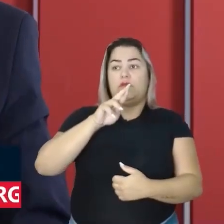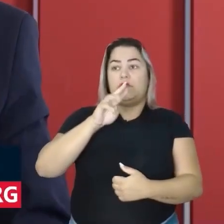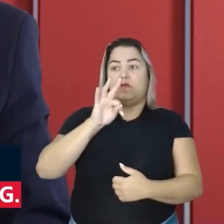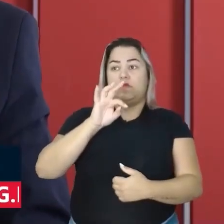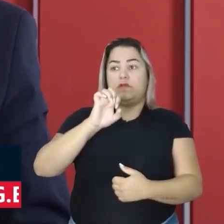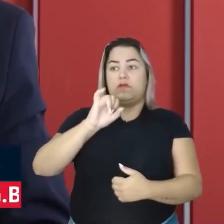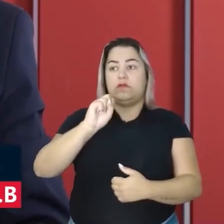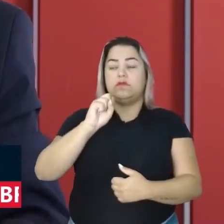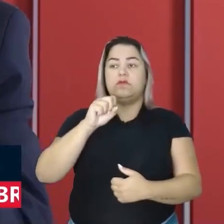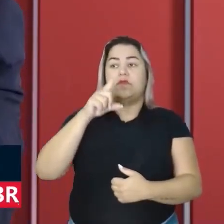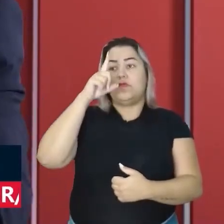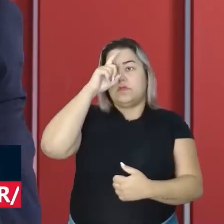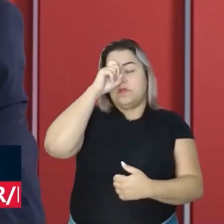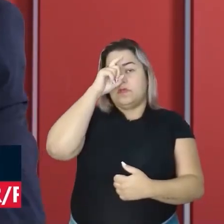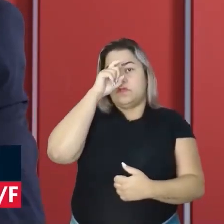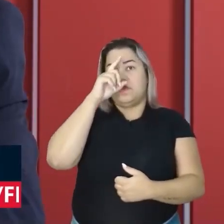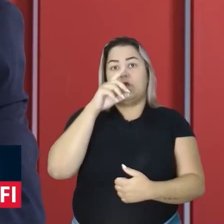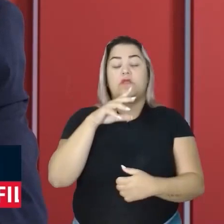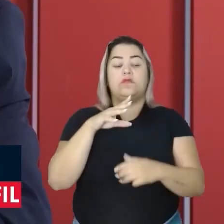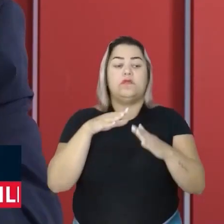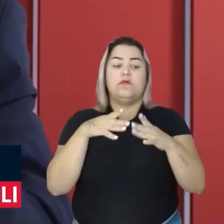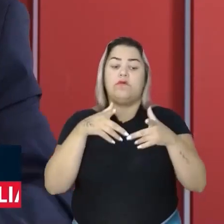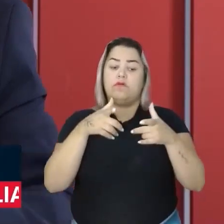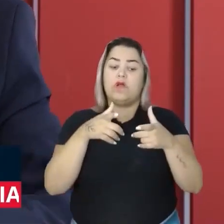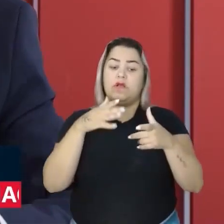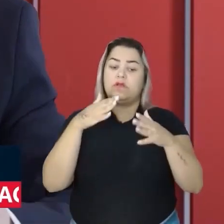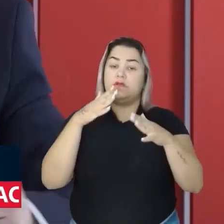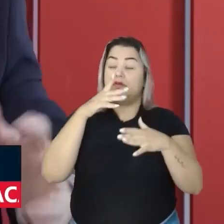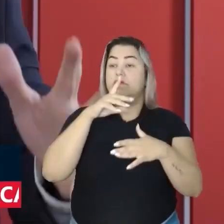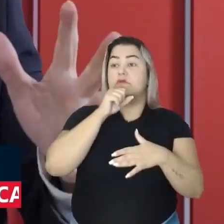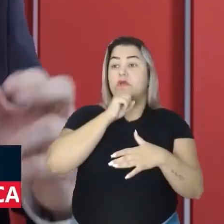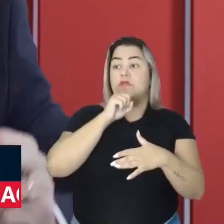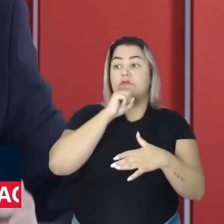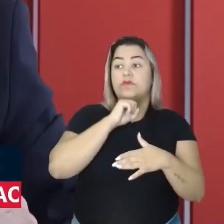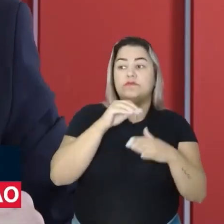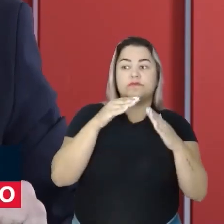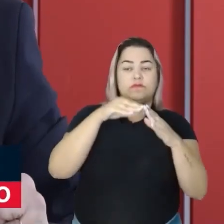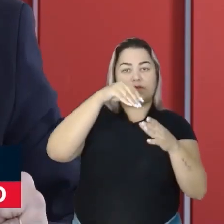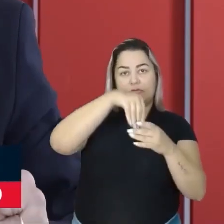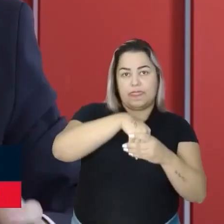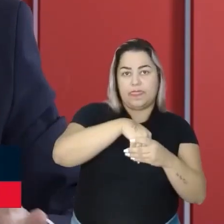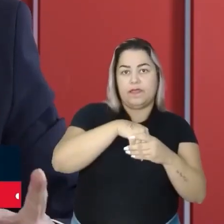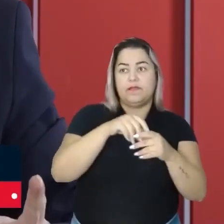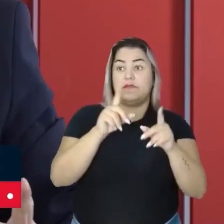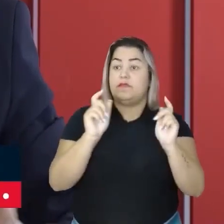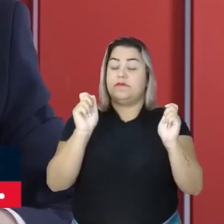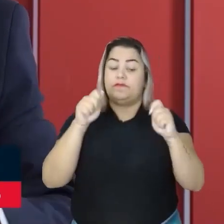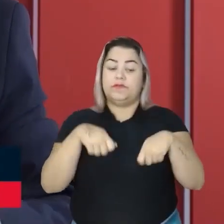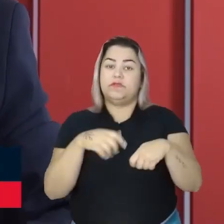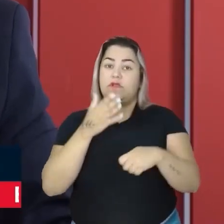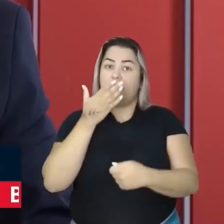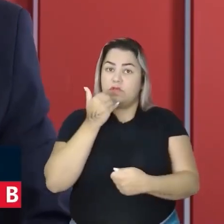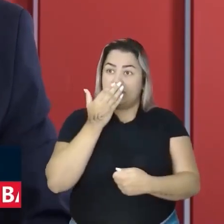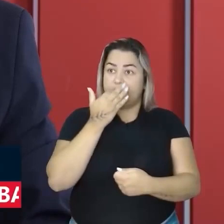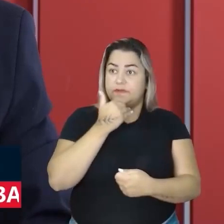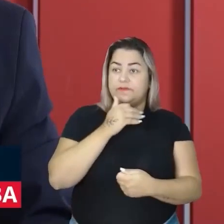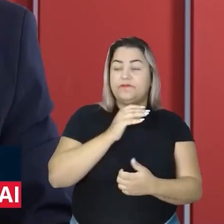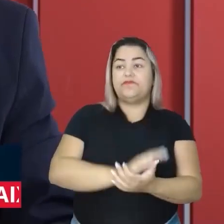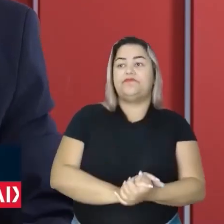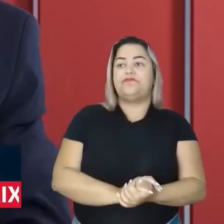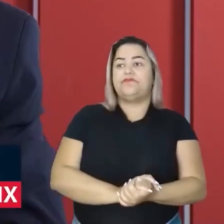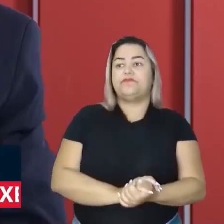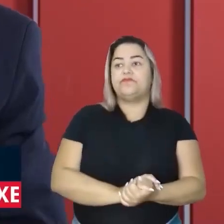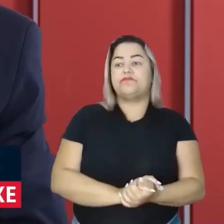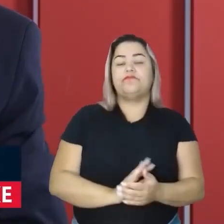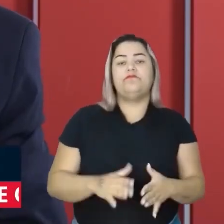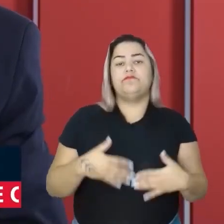hospitais, tem asilos, tem programas sociais que precisam de recursos, de alimentos, de bolsas para... Onde